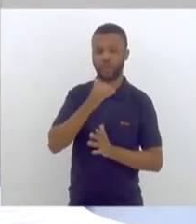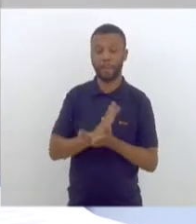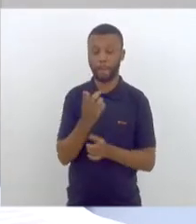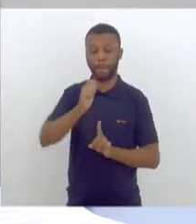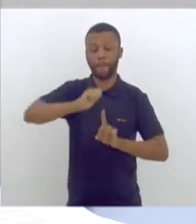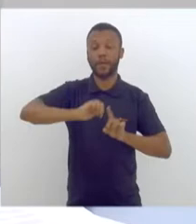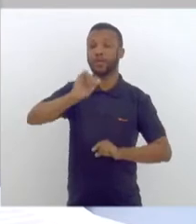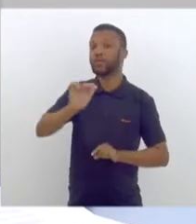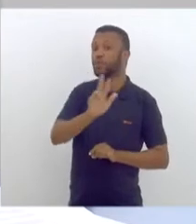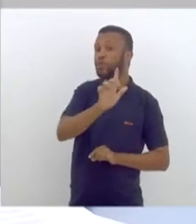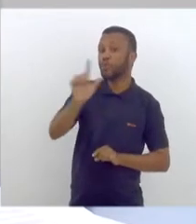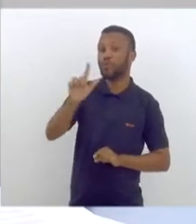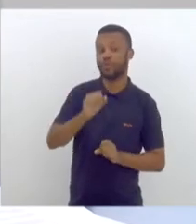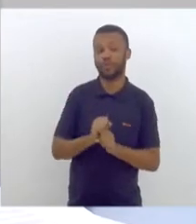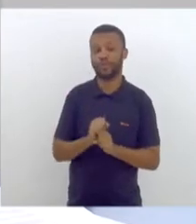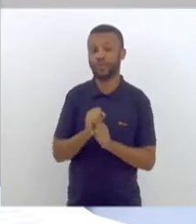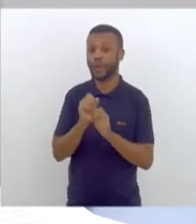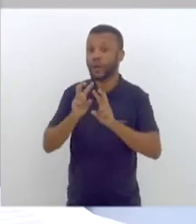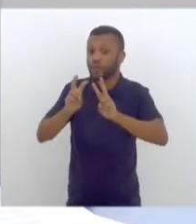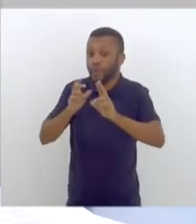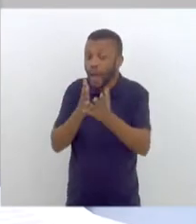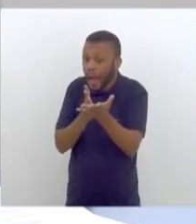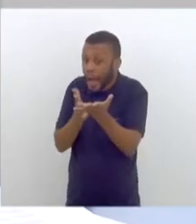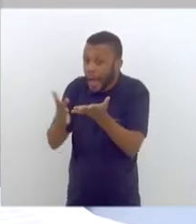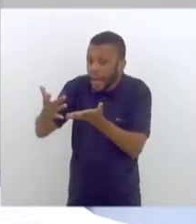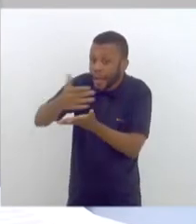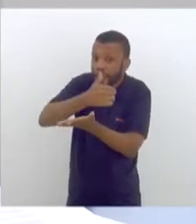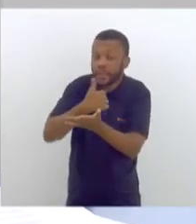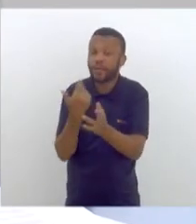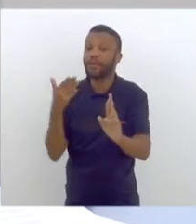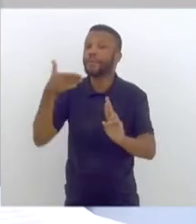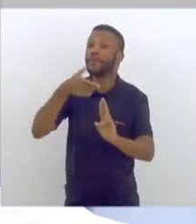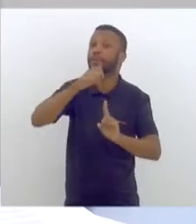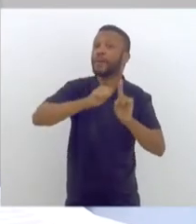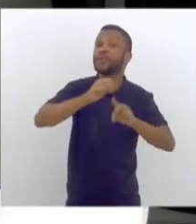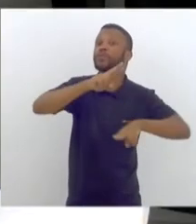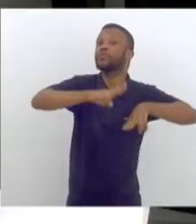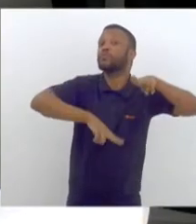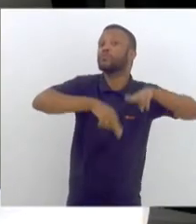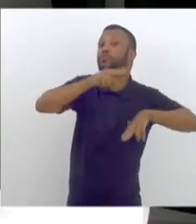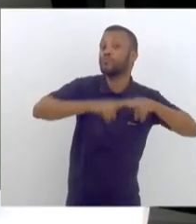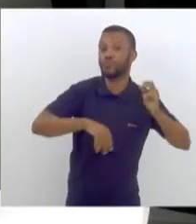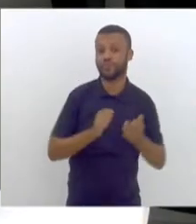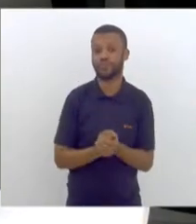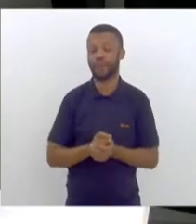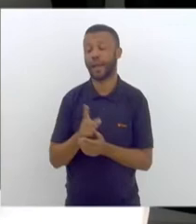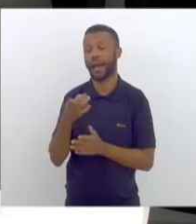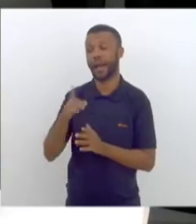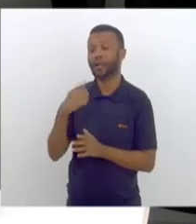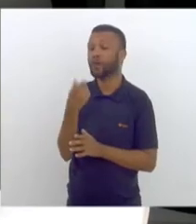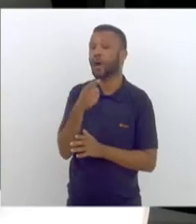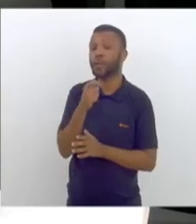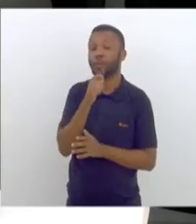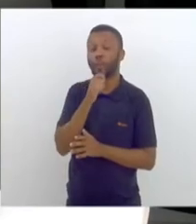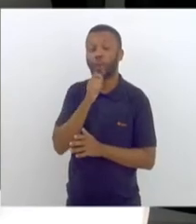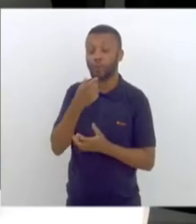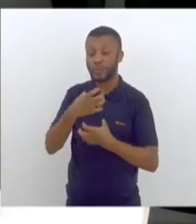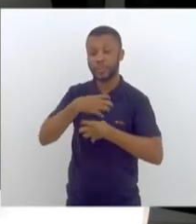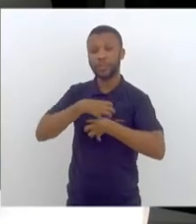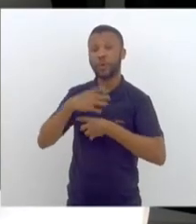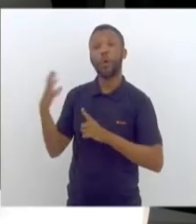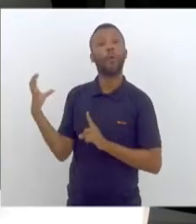é arrecadação de junho é a gente não ainda não sentiu o impacto da lei complementar em